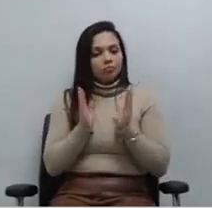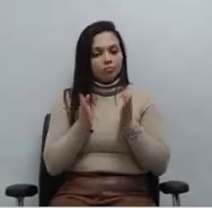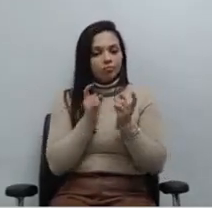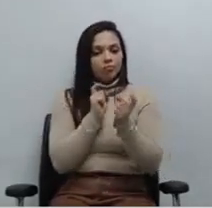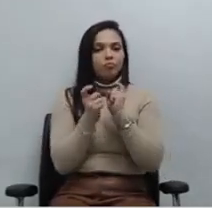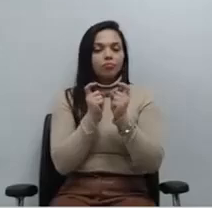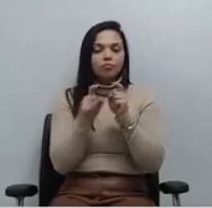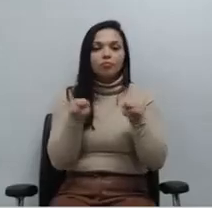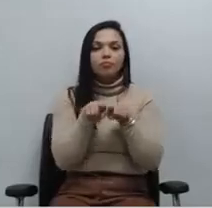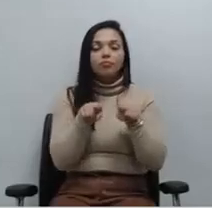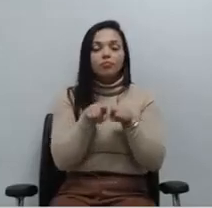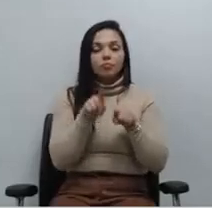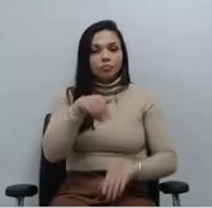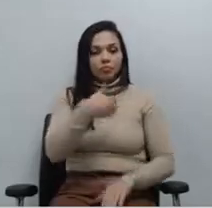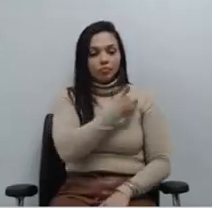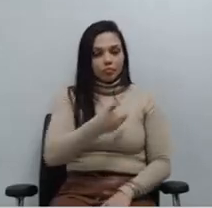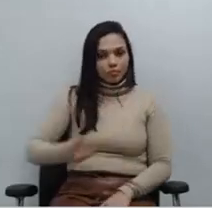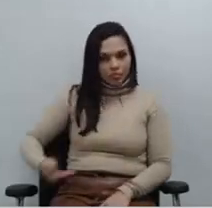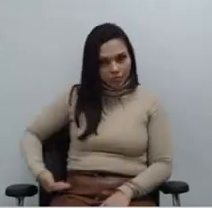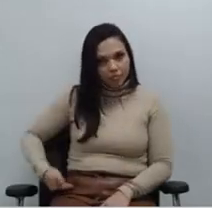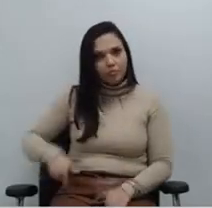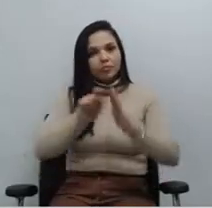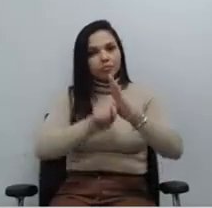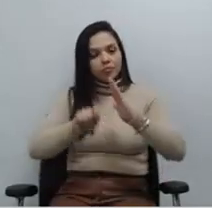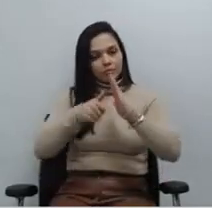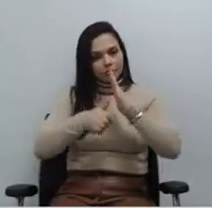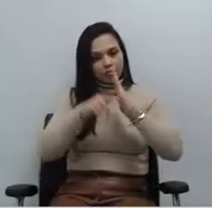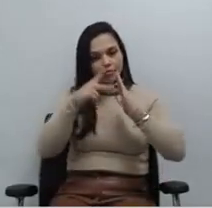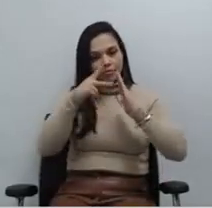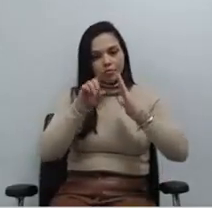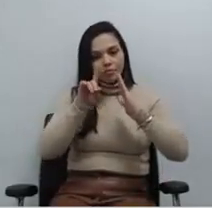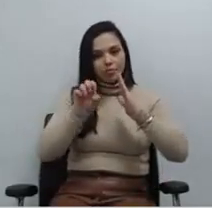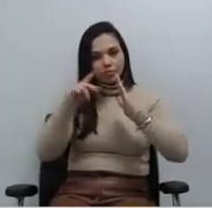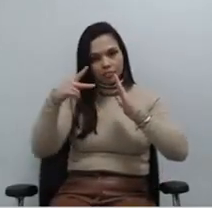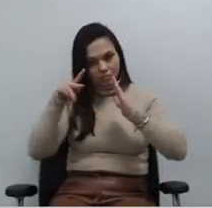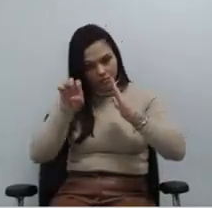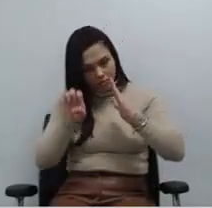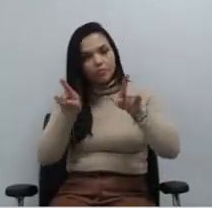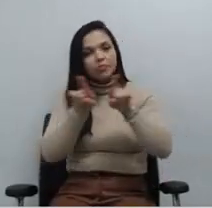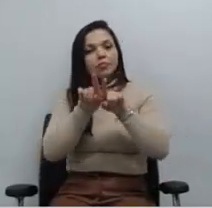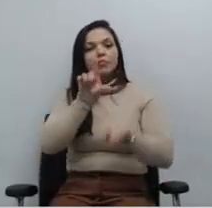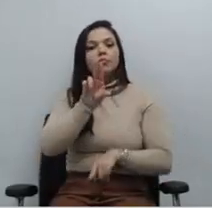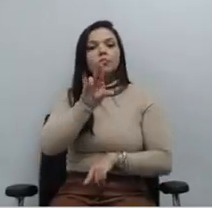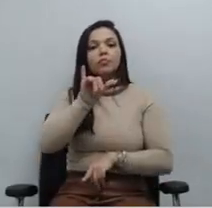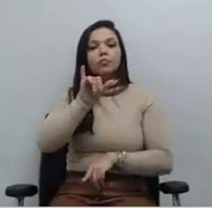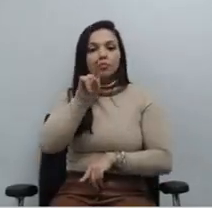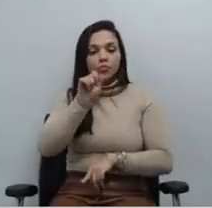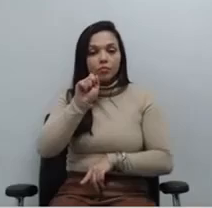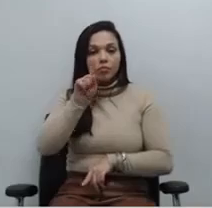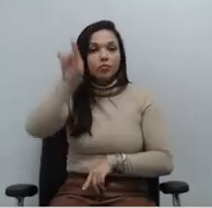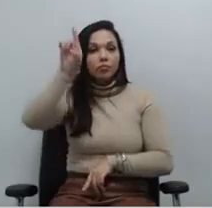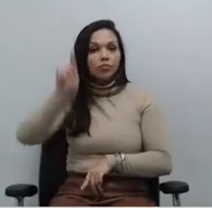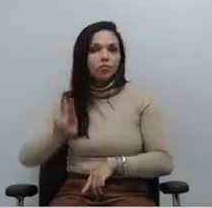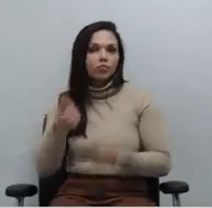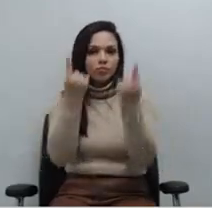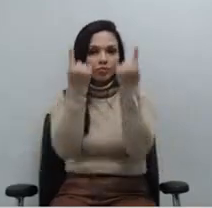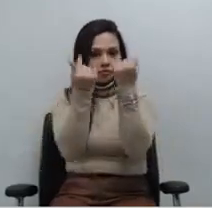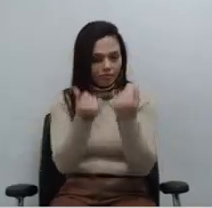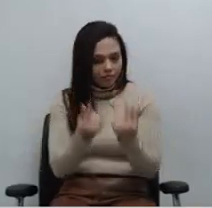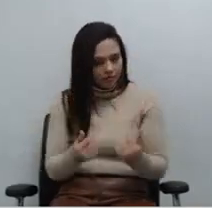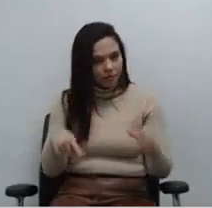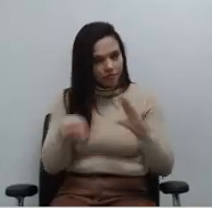da PADEP, a Jordana, com a Luísa, a diretora financeira, uma reunião muito profícua, podemos